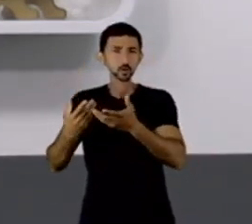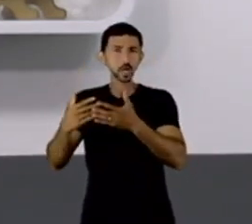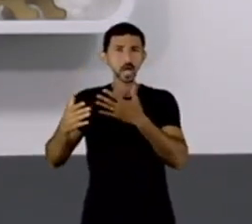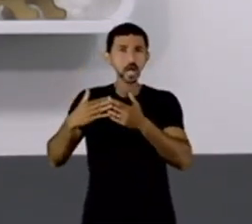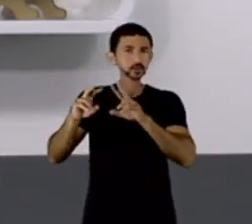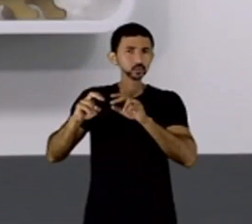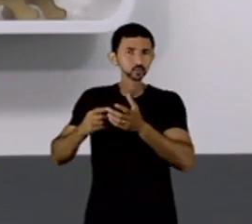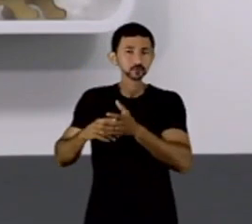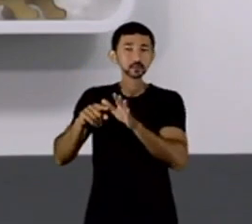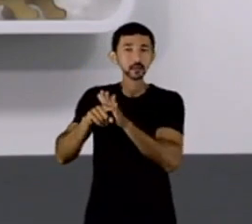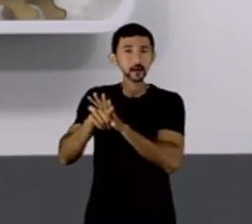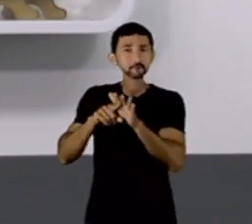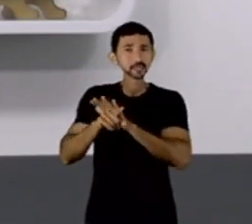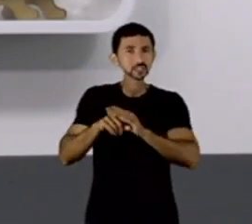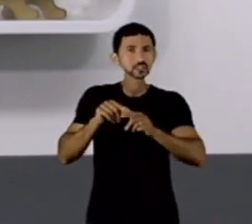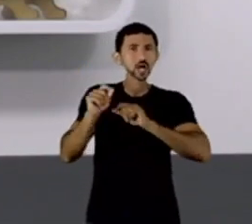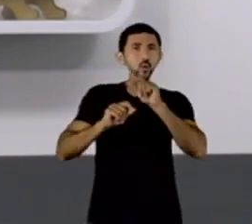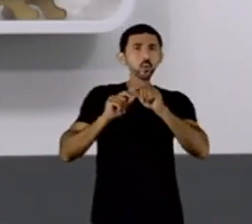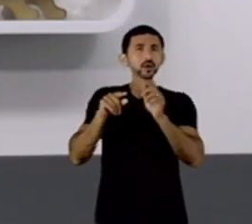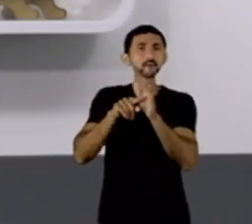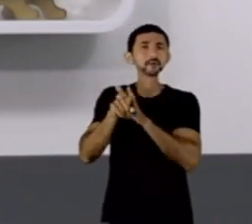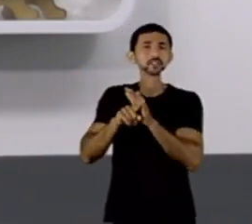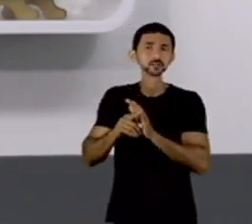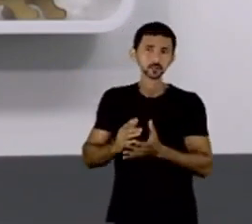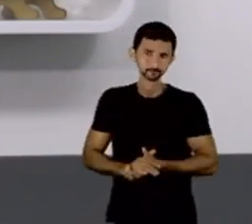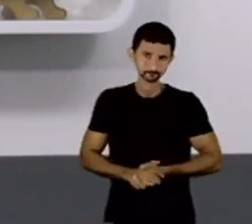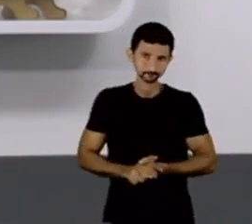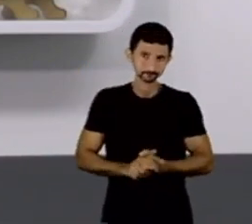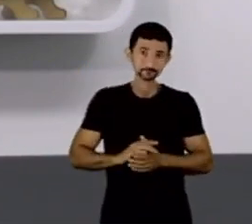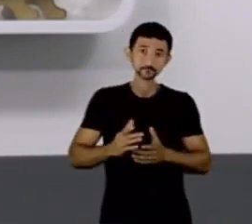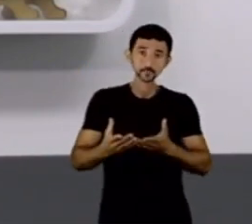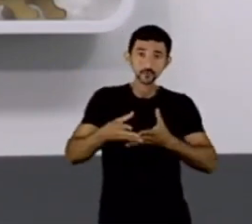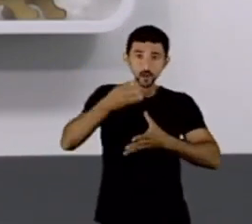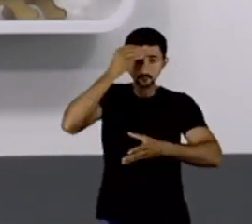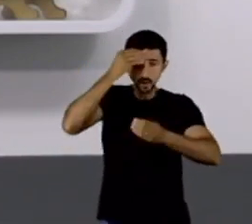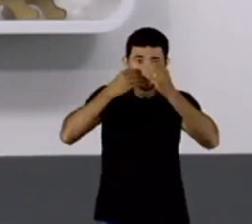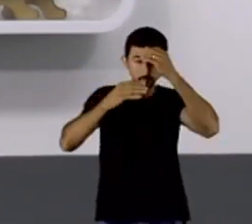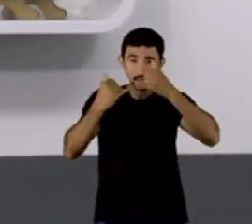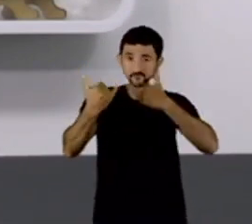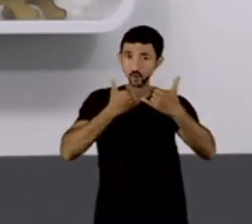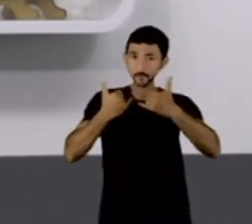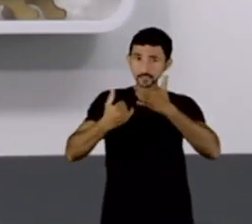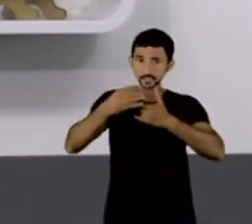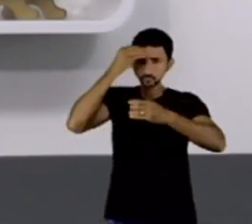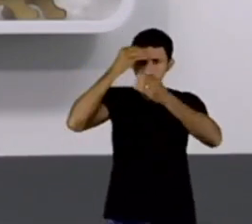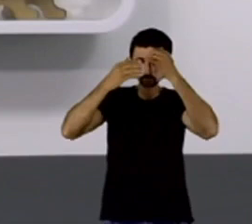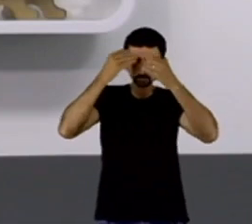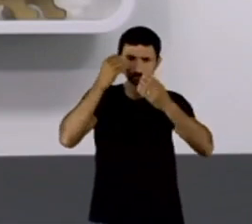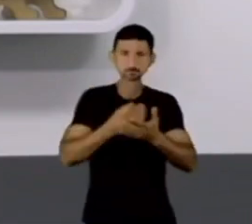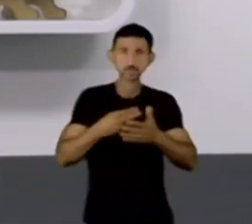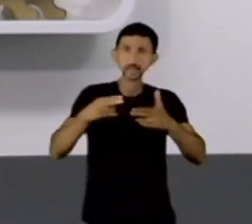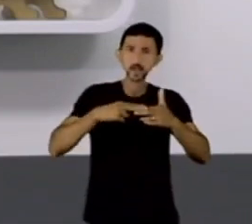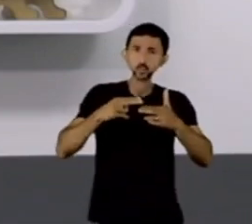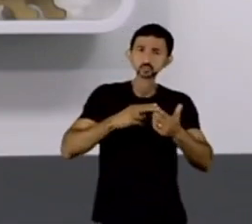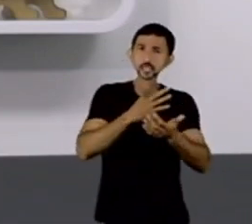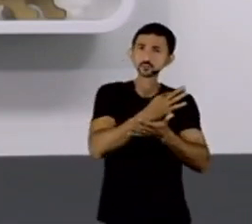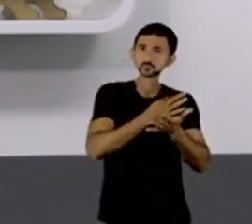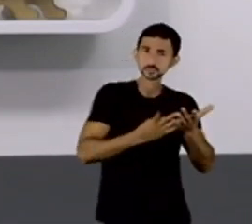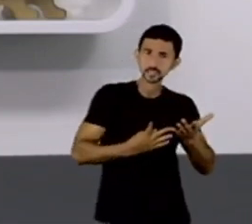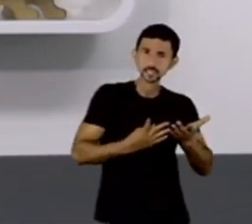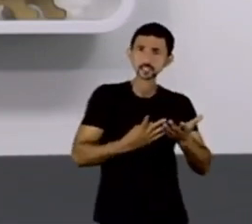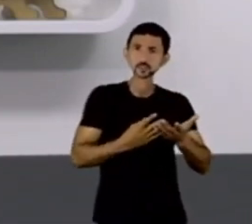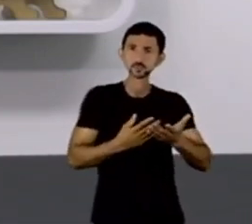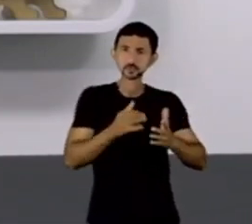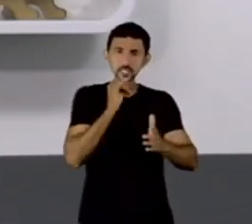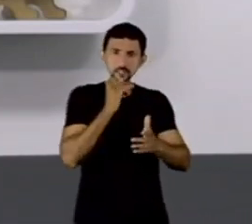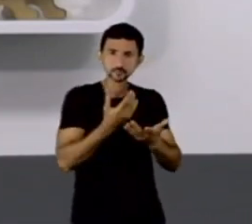e você vai pesquisar o que aquela pessoa disse. É assim que nós adquirimos informação. Informação para usar num texto argumentativo